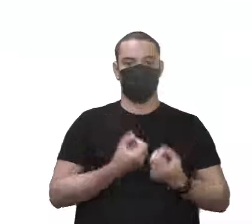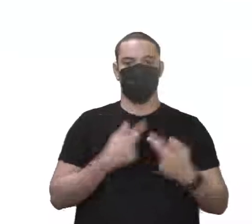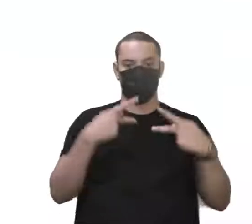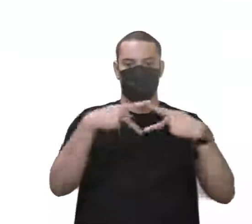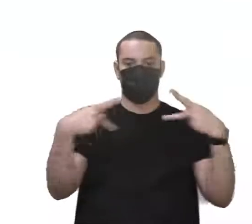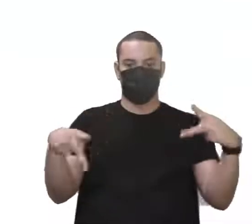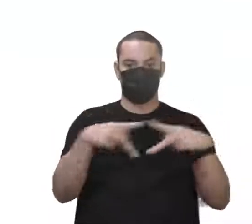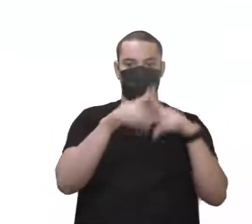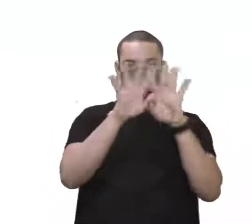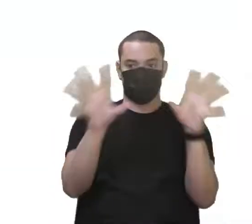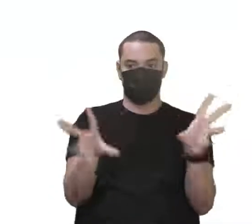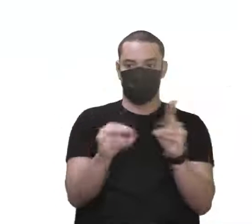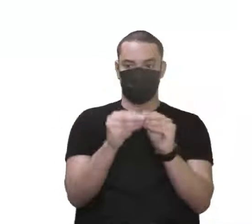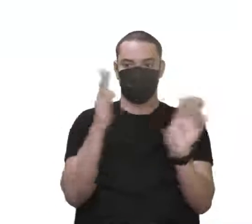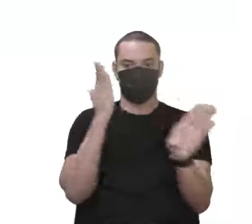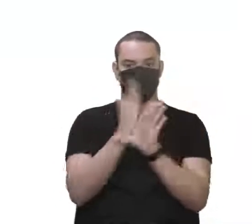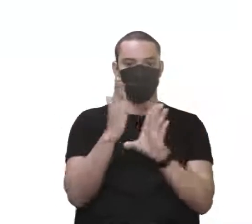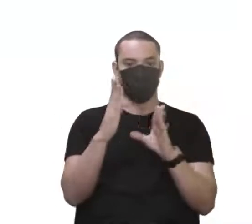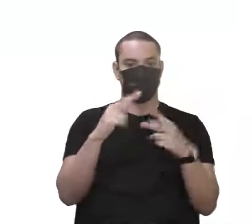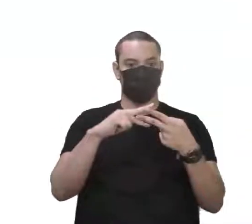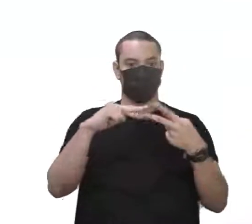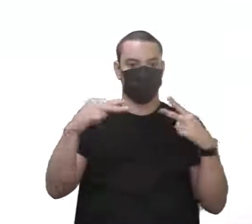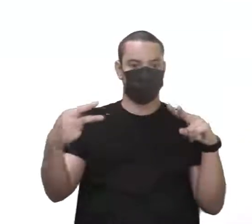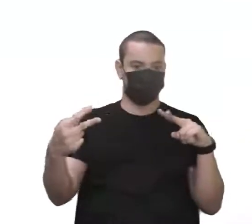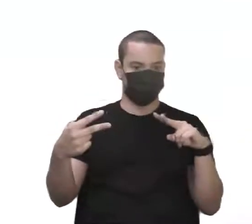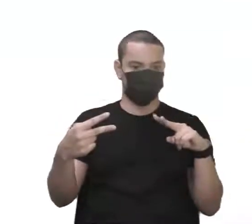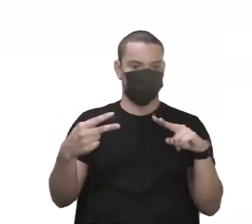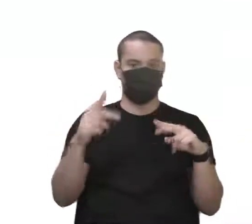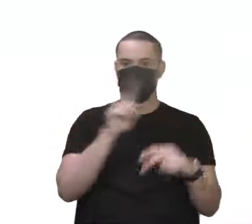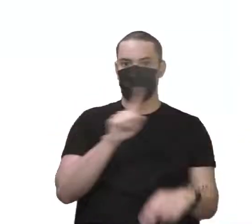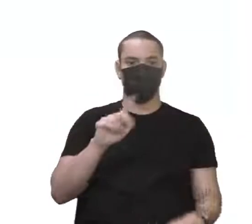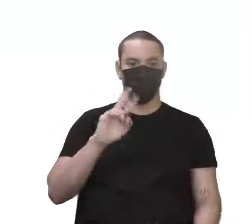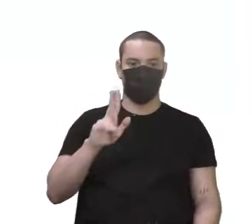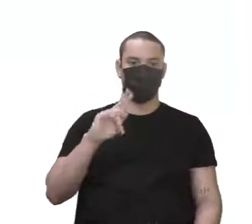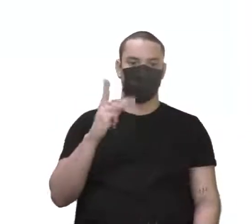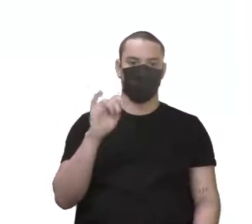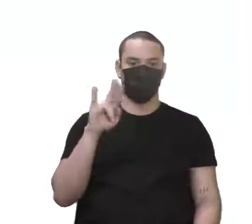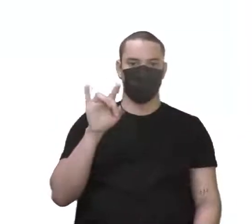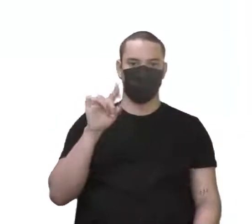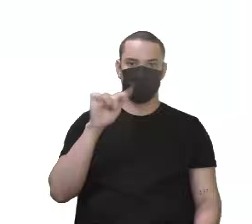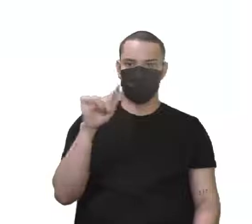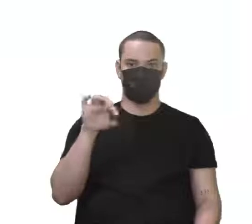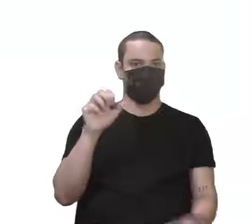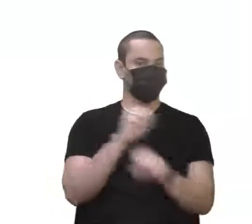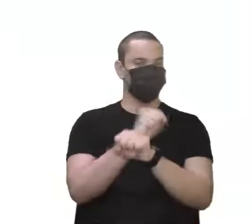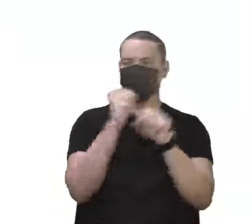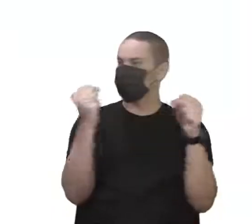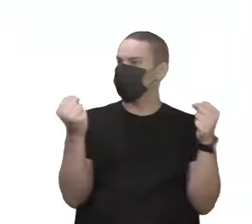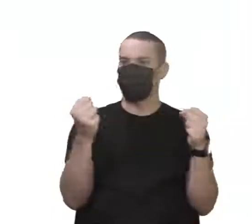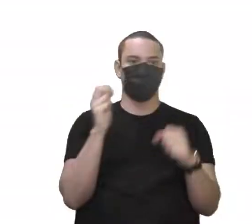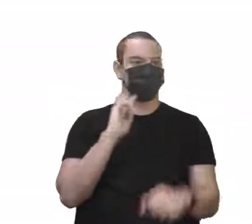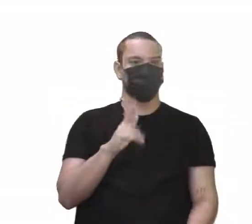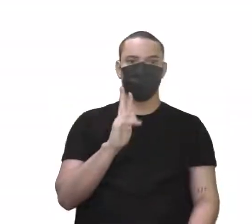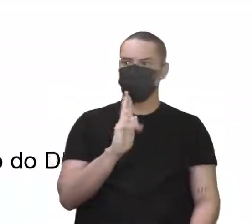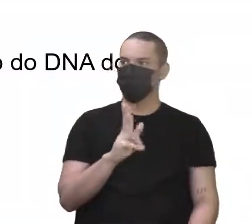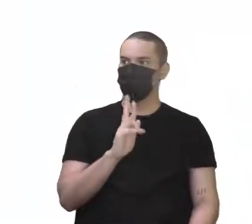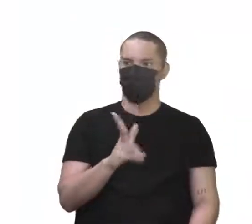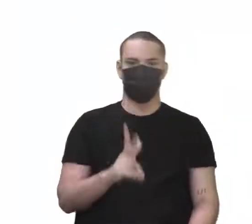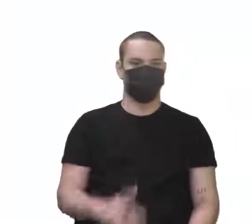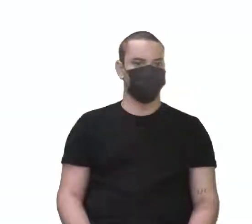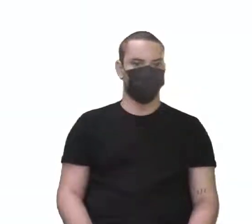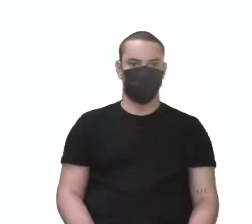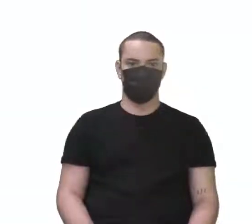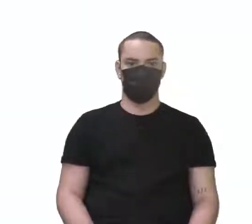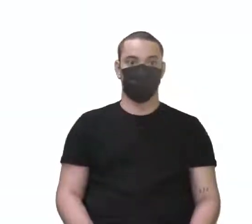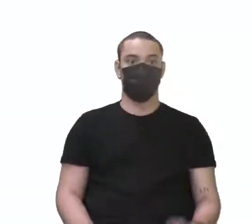de proteínas sintetizadas a partir do DNA não hibridizado. Se não está hibridizado, não tem como transferir, não tem como ser um